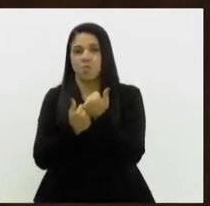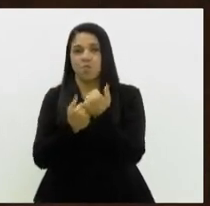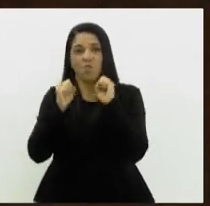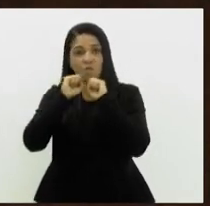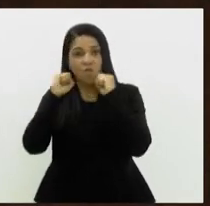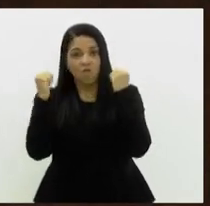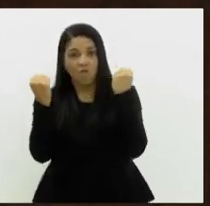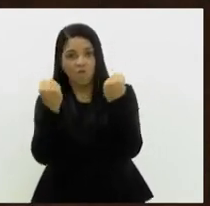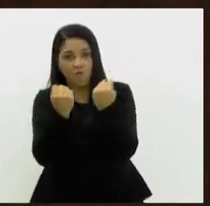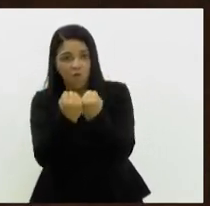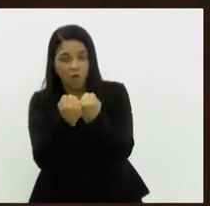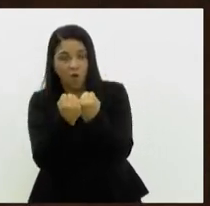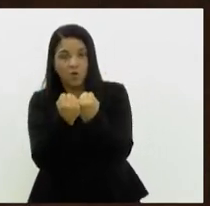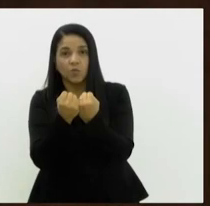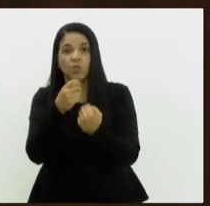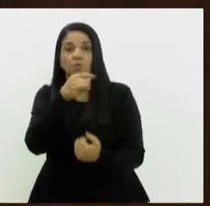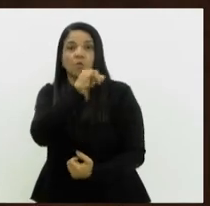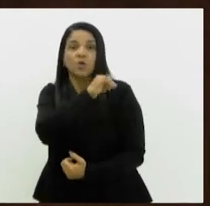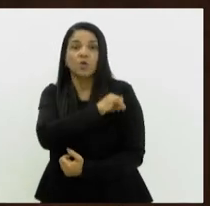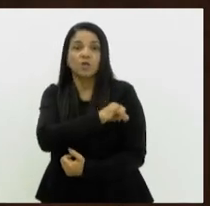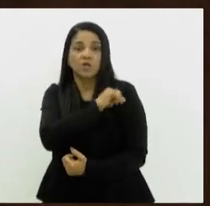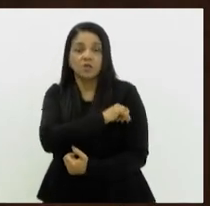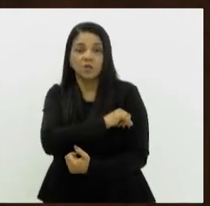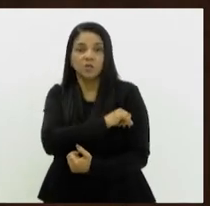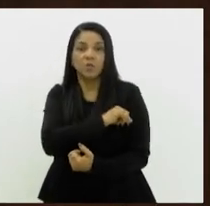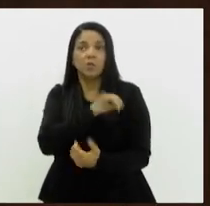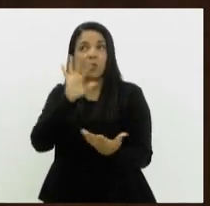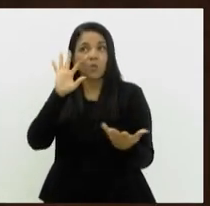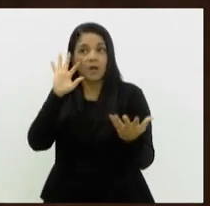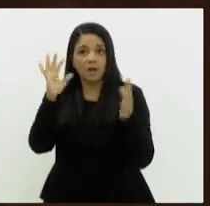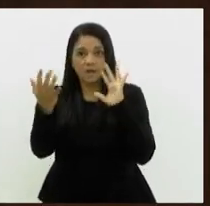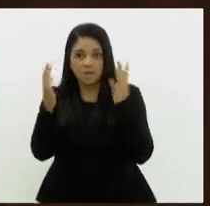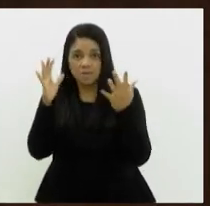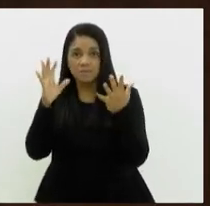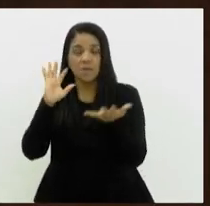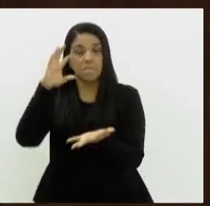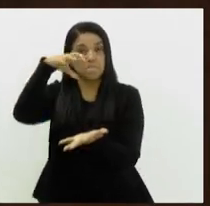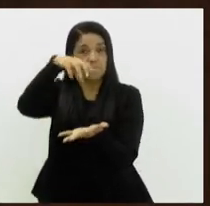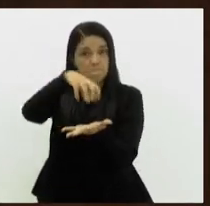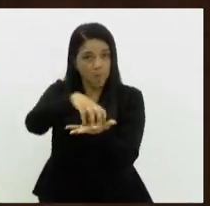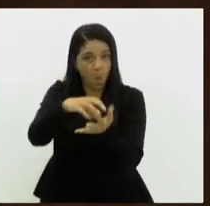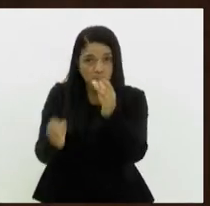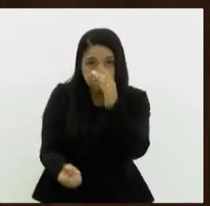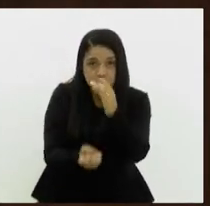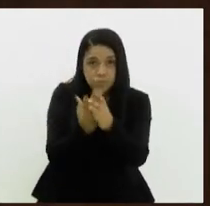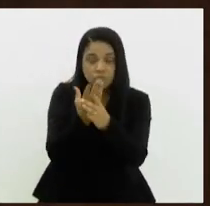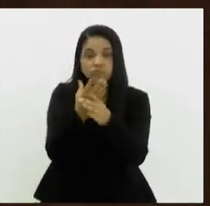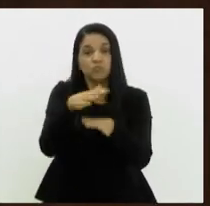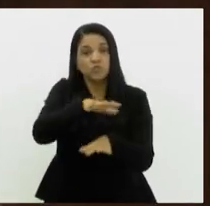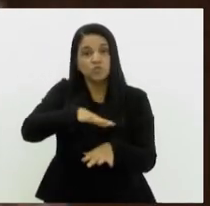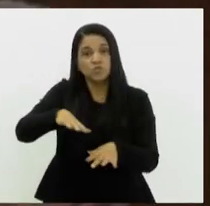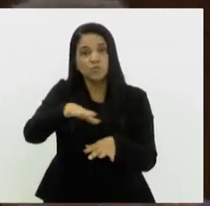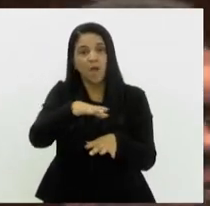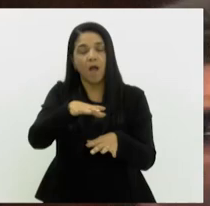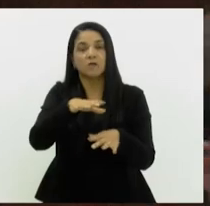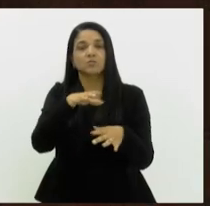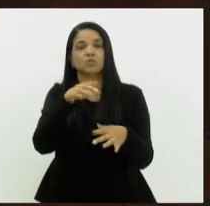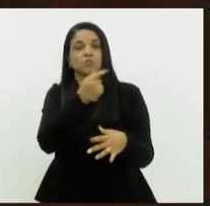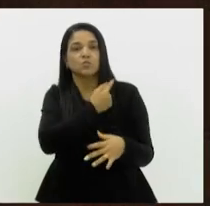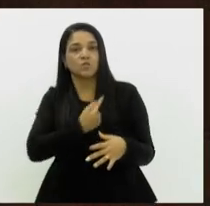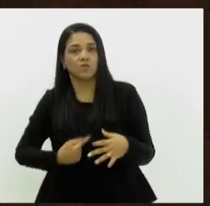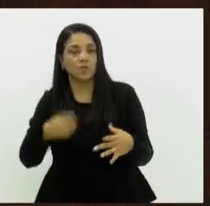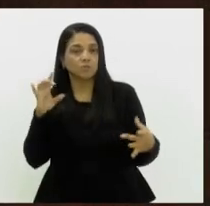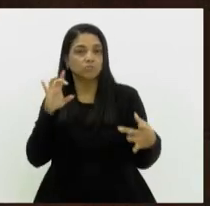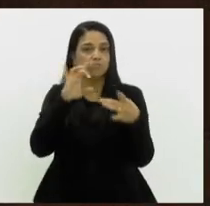Rio pelo Clima seja instalado e funcione, para a gente ter um espaço coletivo do governo com a